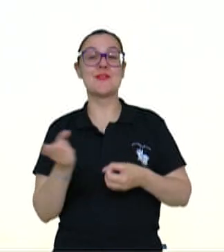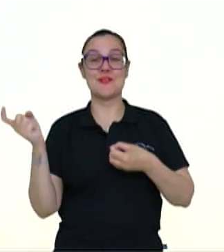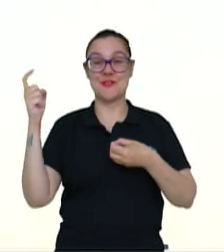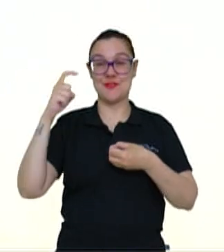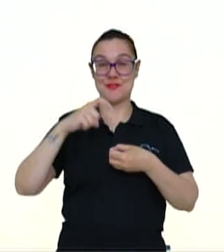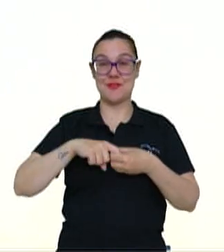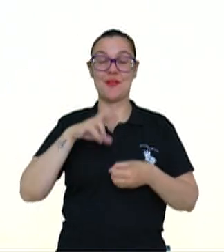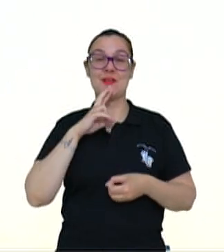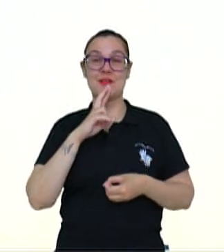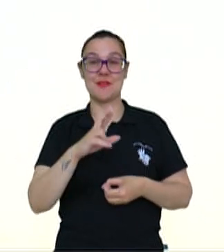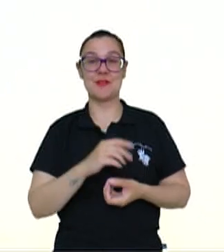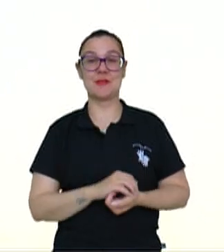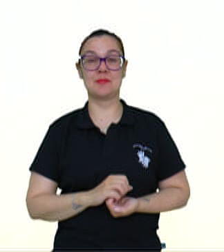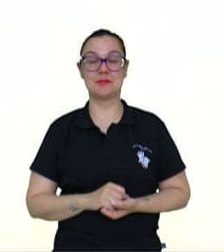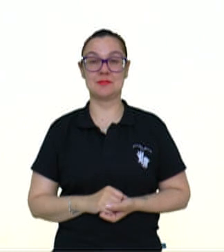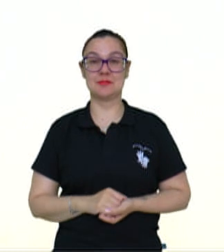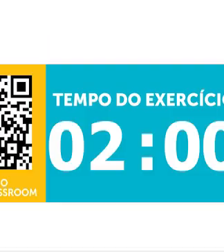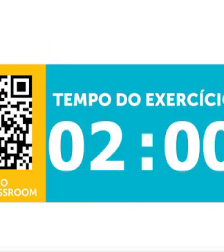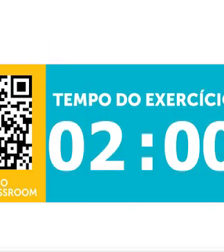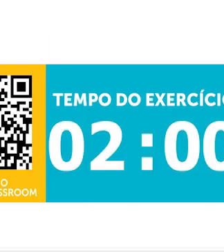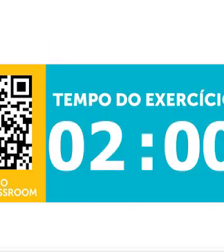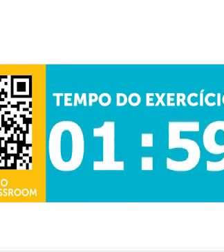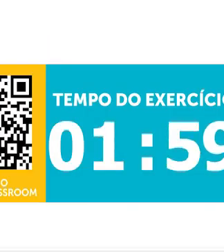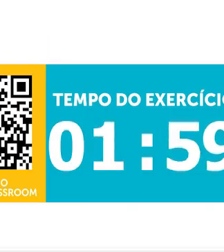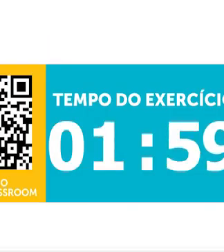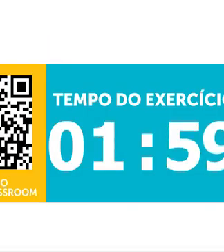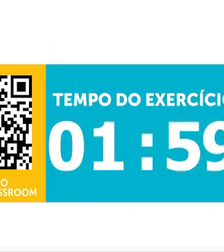gente já volta com a resposta correta.